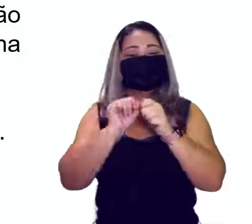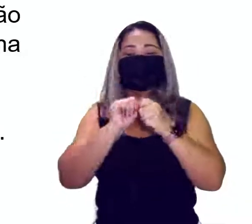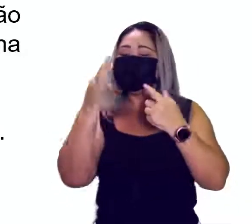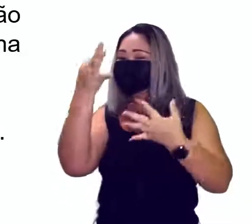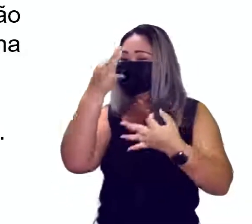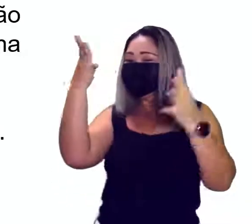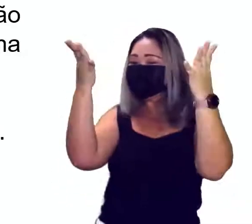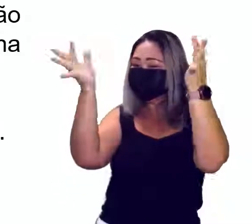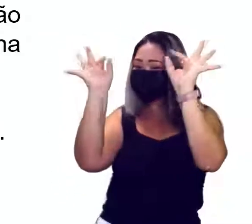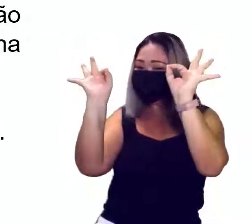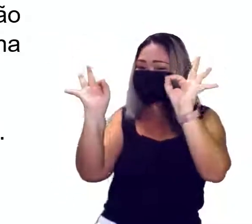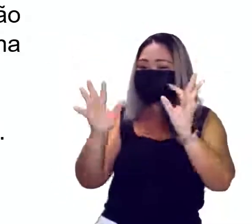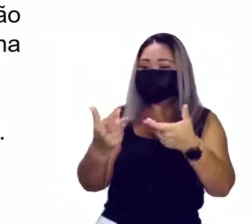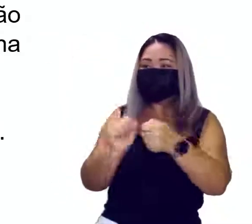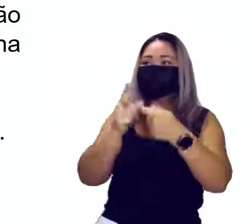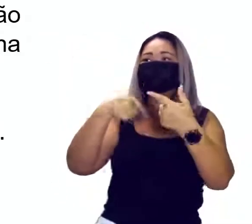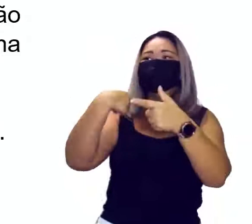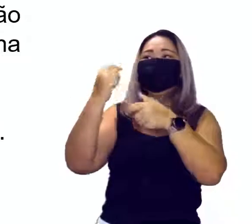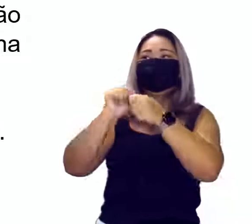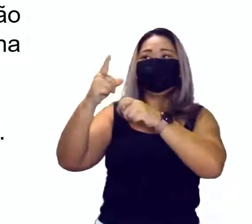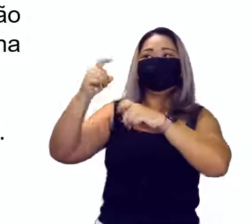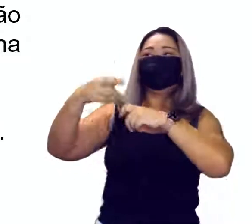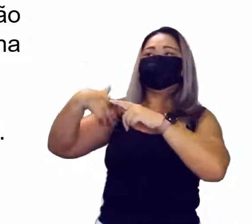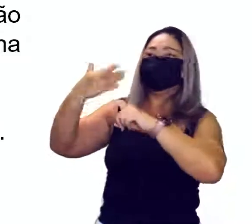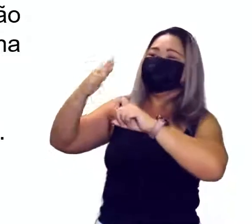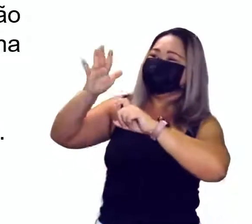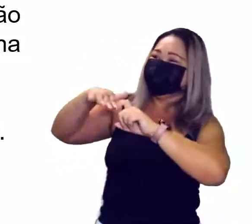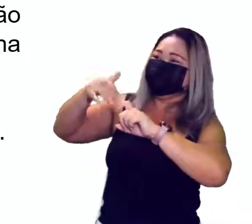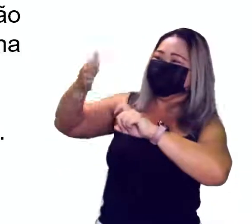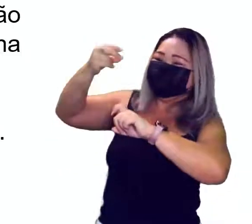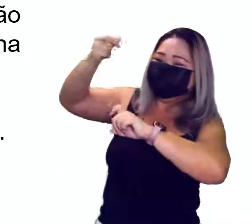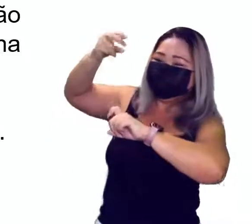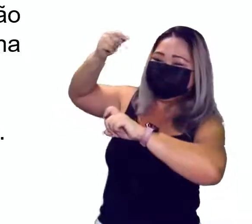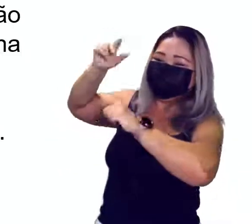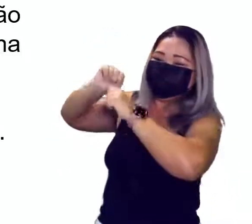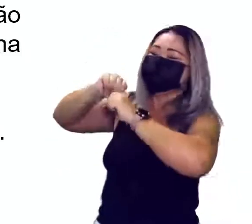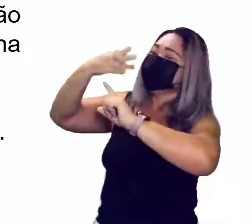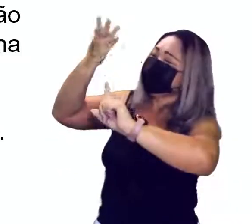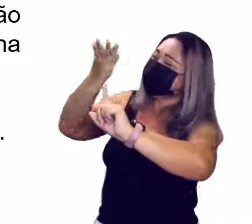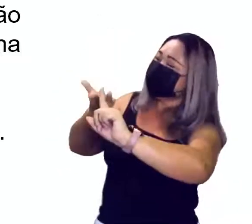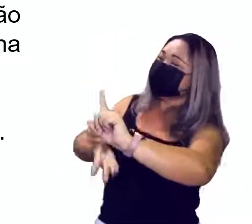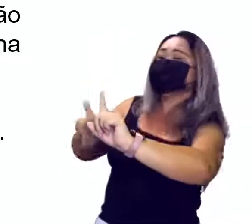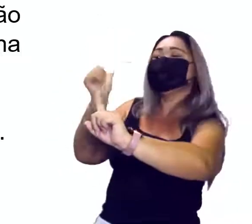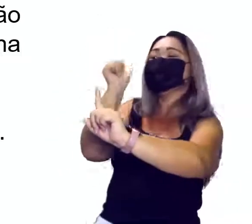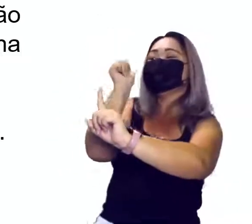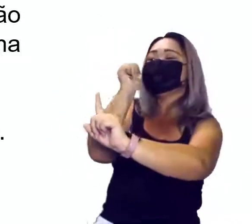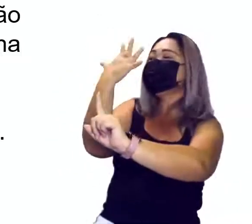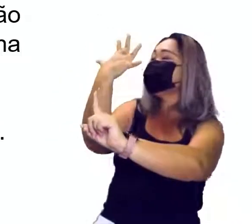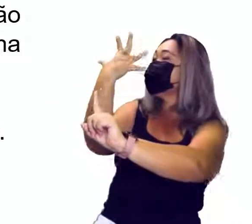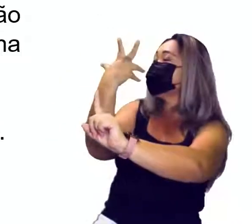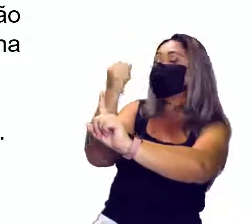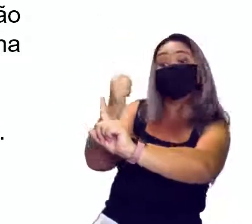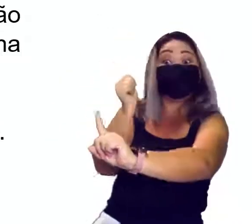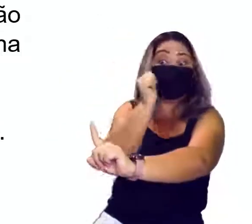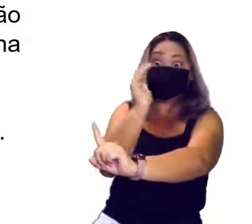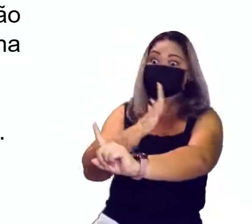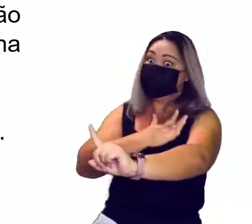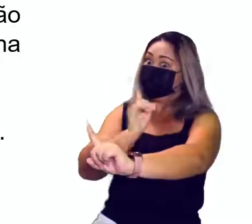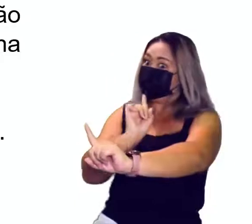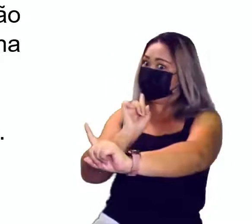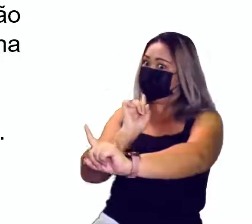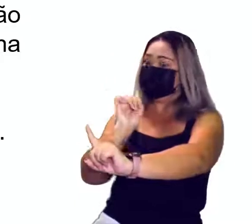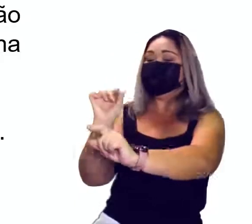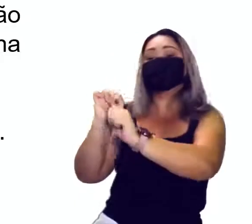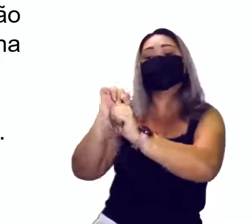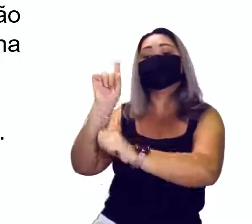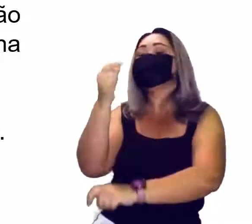perfeita, né? Dos gregos da antiguidade. Então eles a veneravam como uma beleza. As mulheres nem tanto, né? Elas